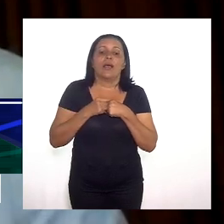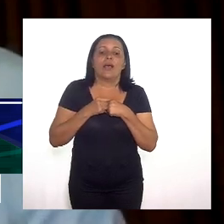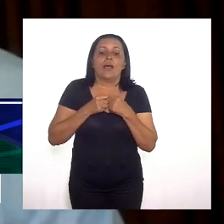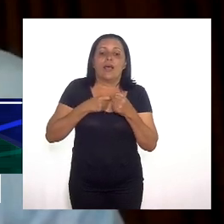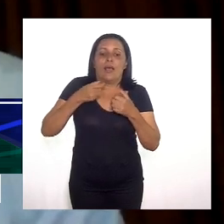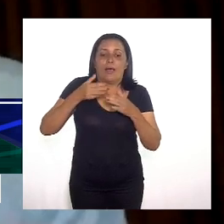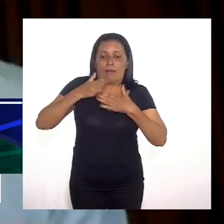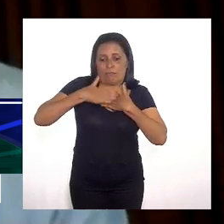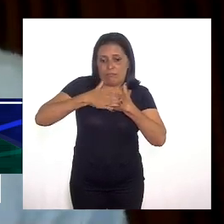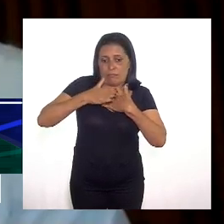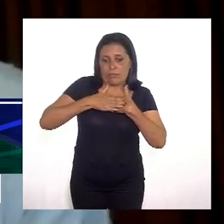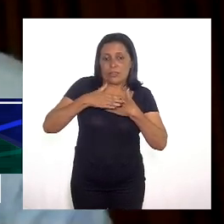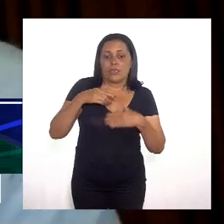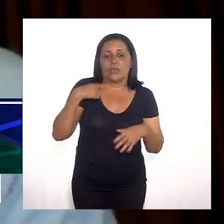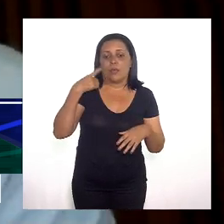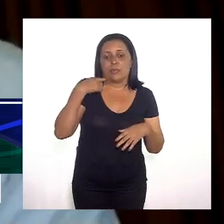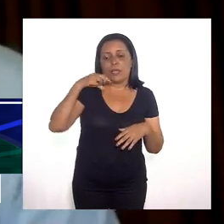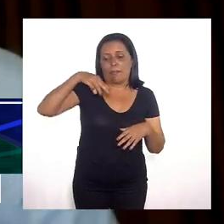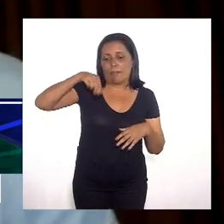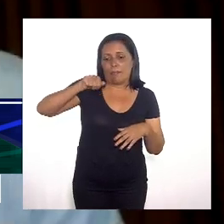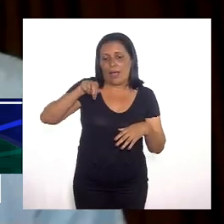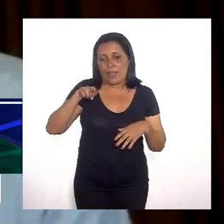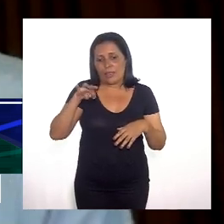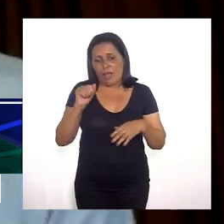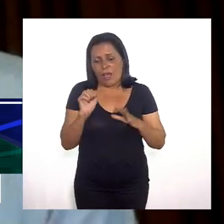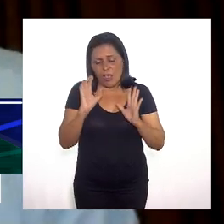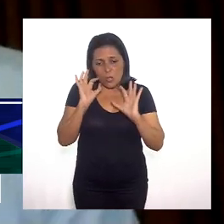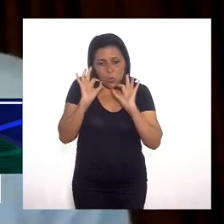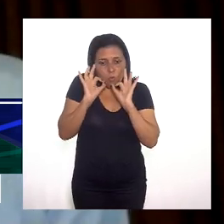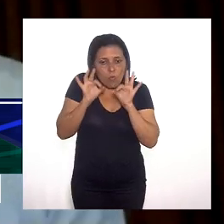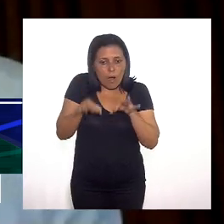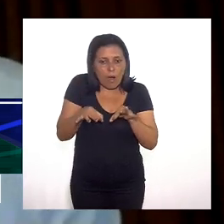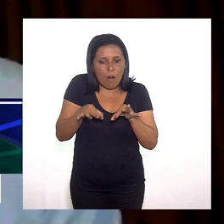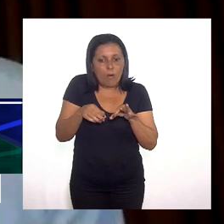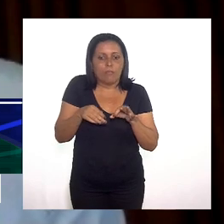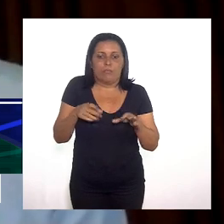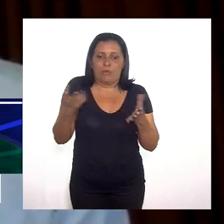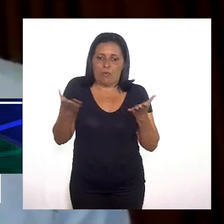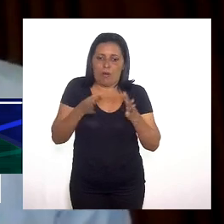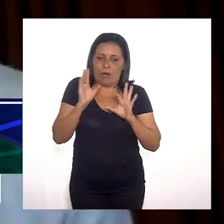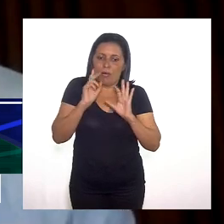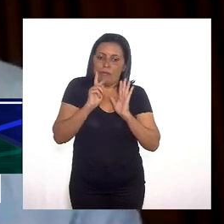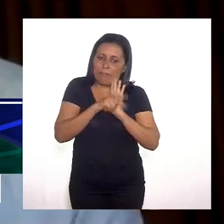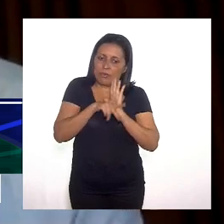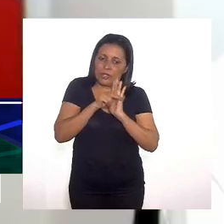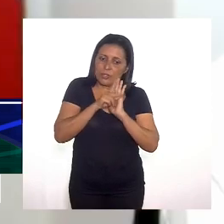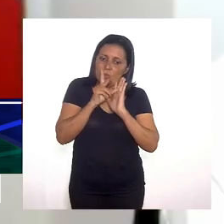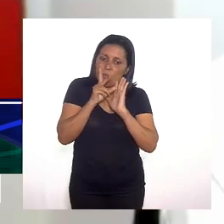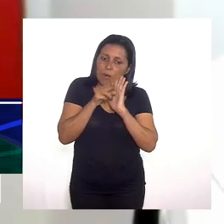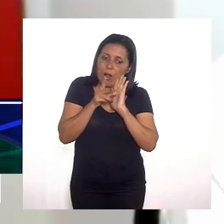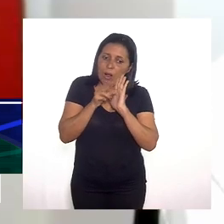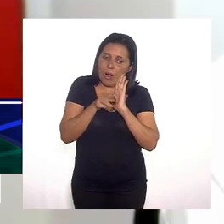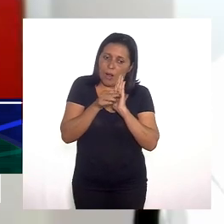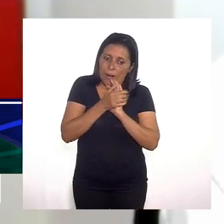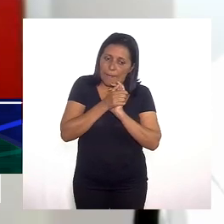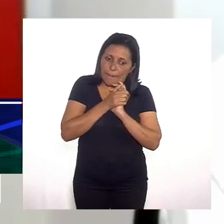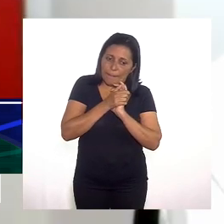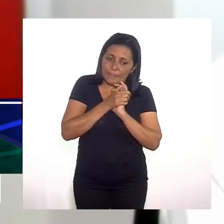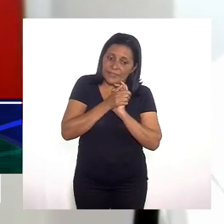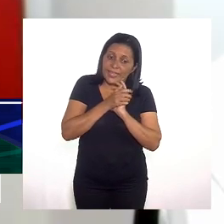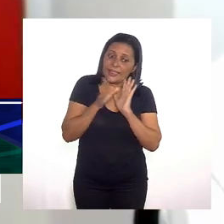era idêntico ao artigo 7º do presente projeto. Então, há um conflito aqui de...